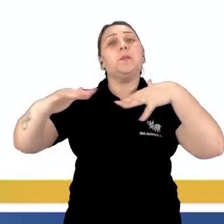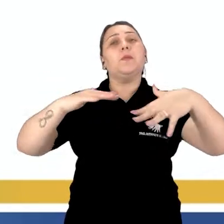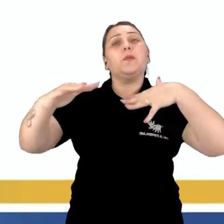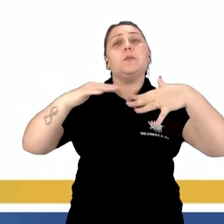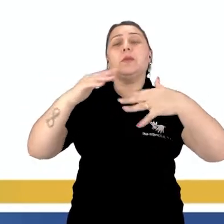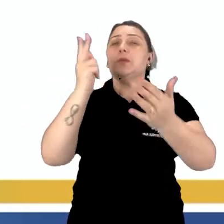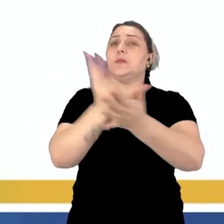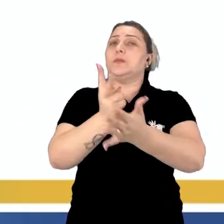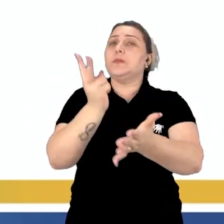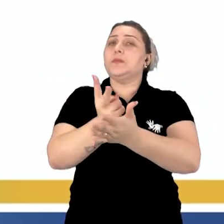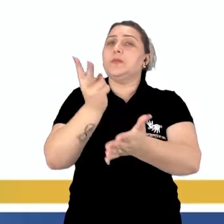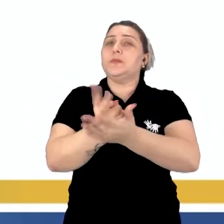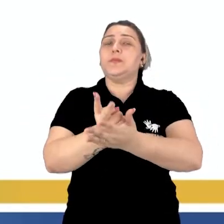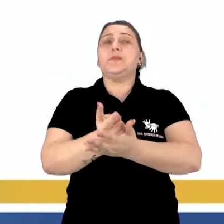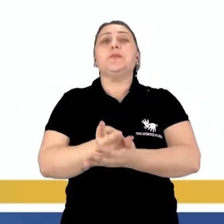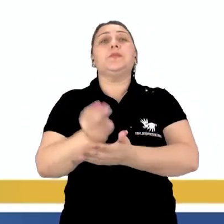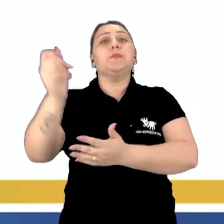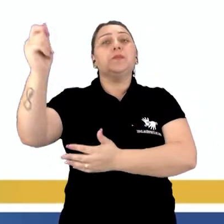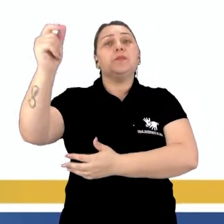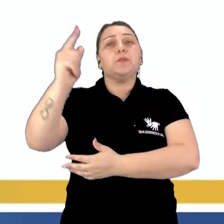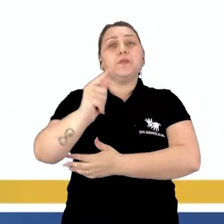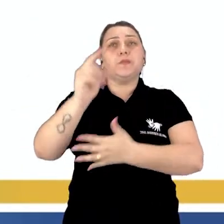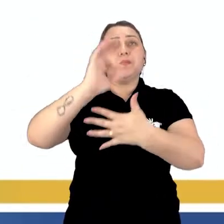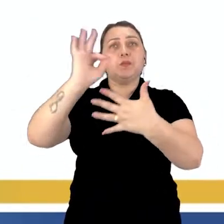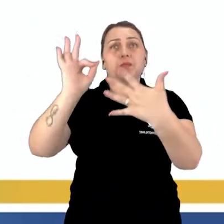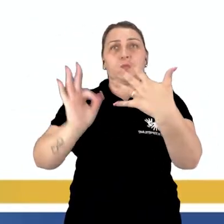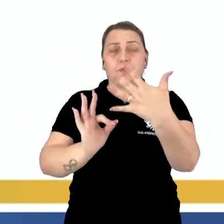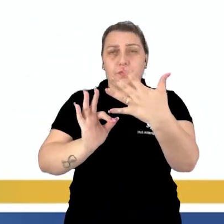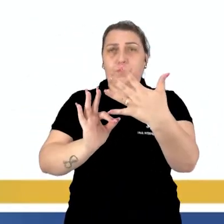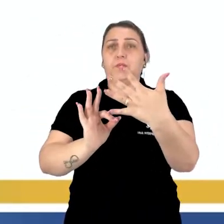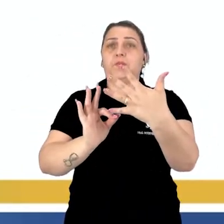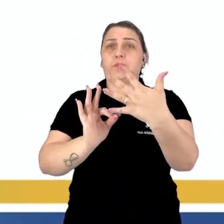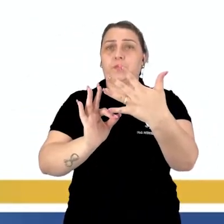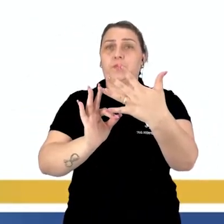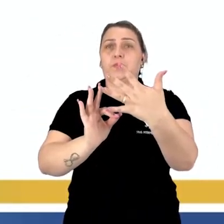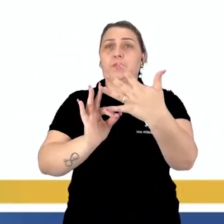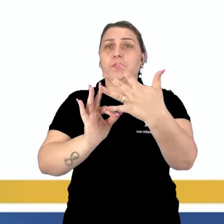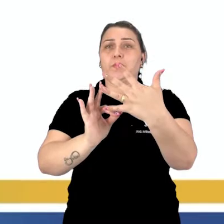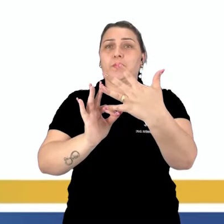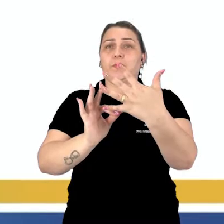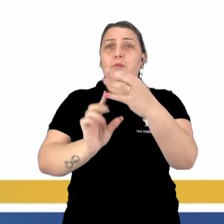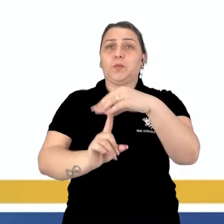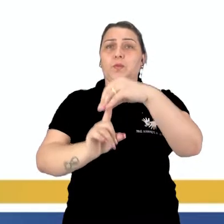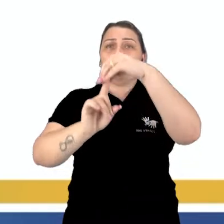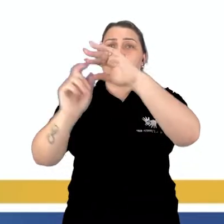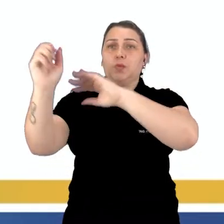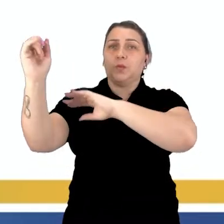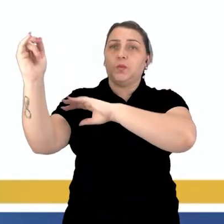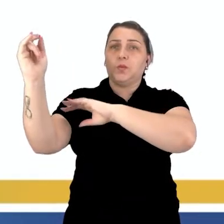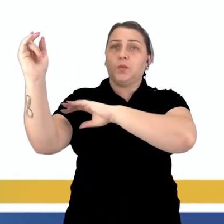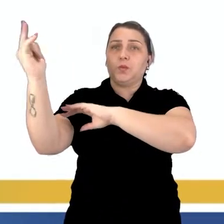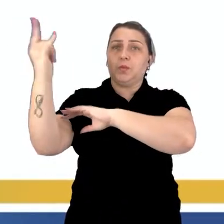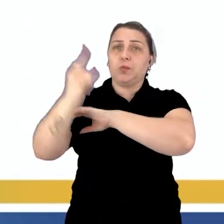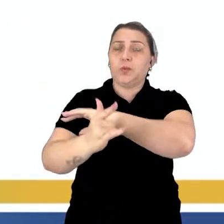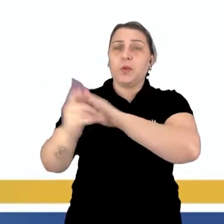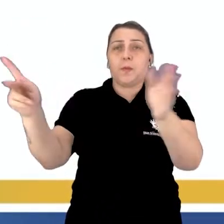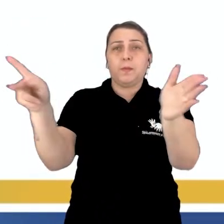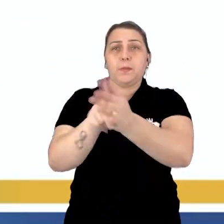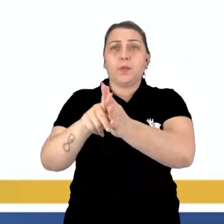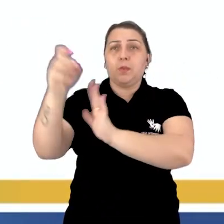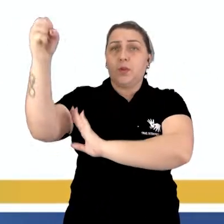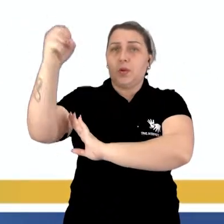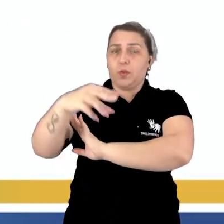movimento a todo momento. E aí o Sol a gente classifica como um astro luminoso, porque ele tem sua própria luz. O Sol ele